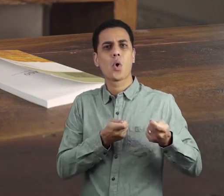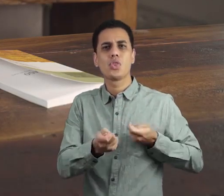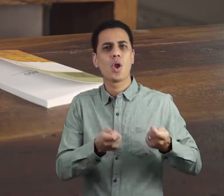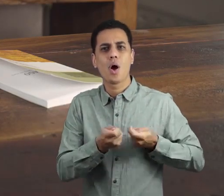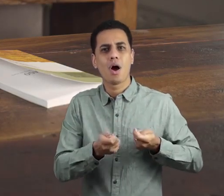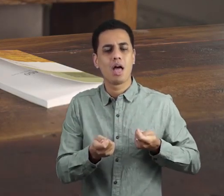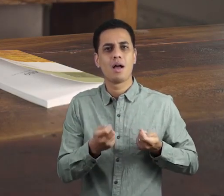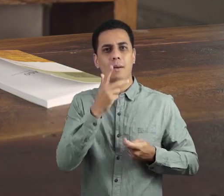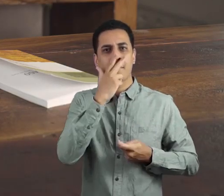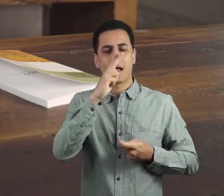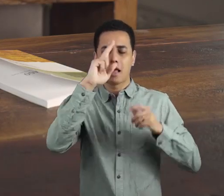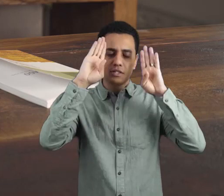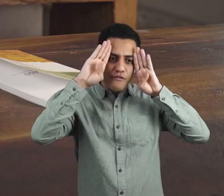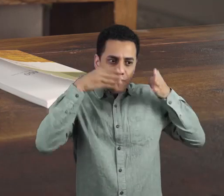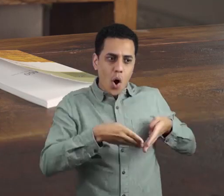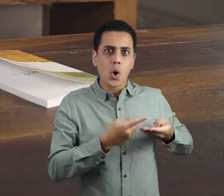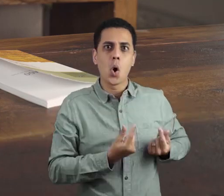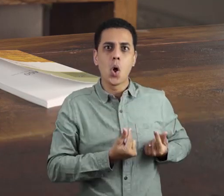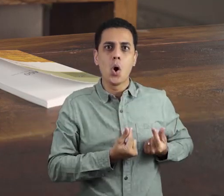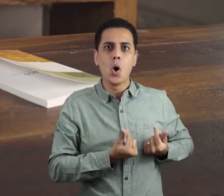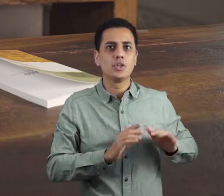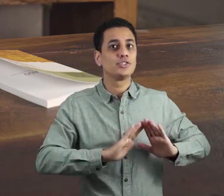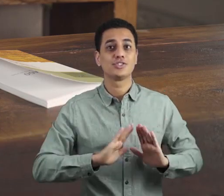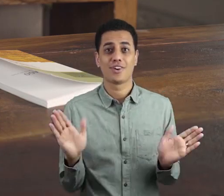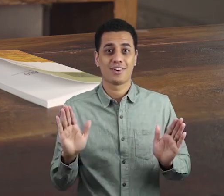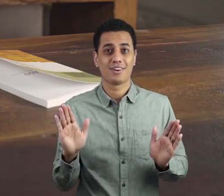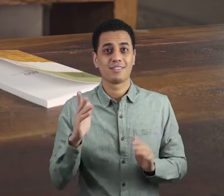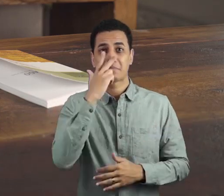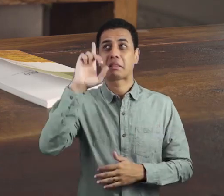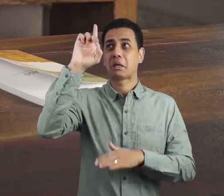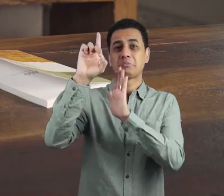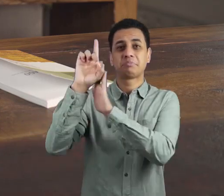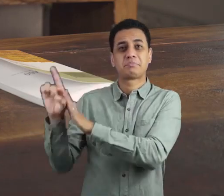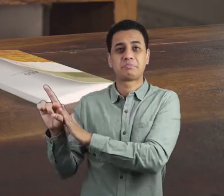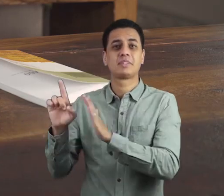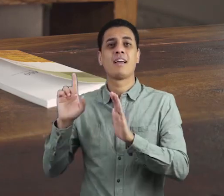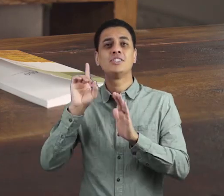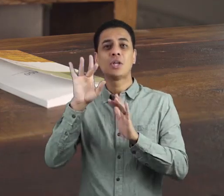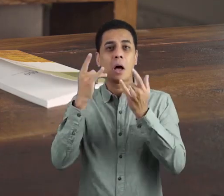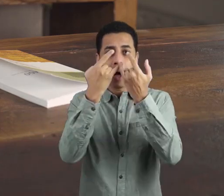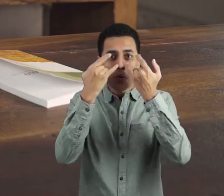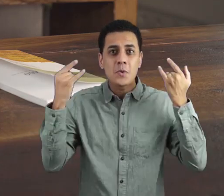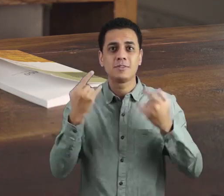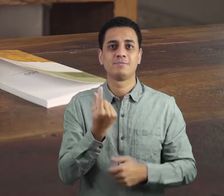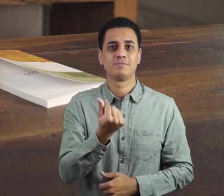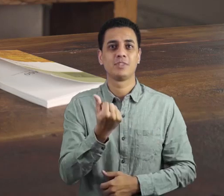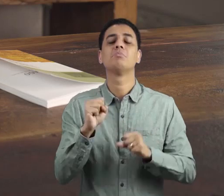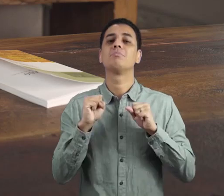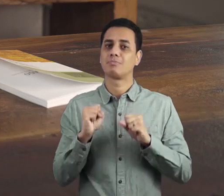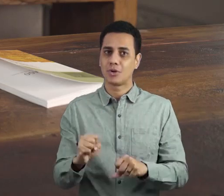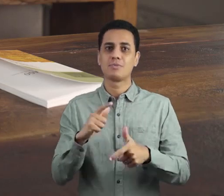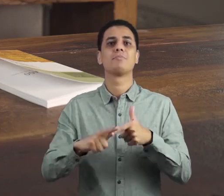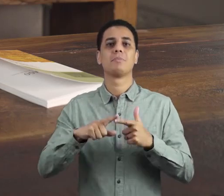danos terríveis. Quero ler uma passagem bíblica que está lá em Timóteo, quando Paulo escreve a primeira